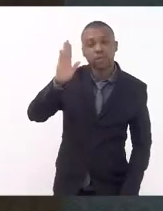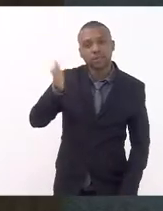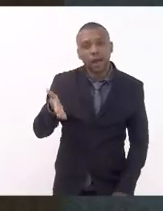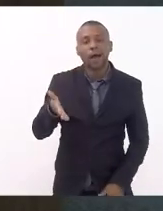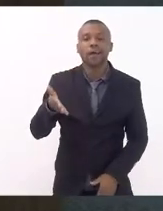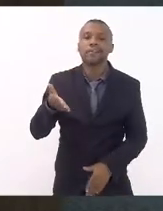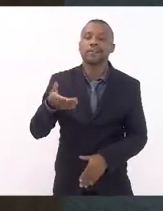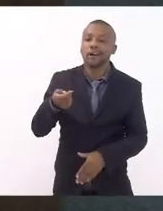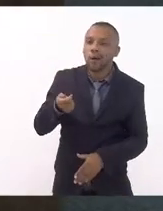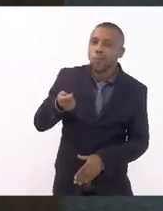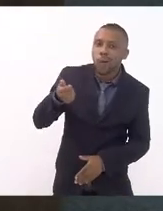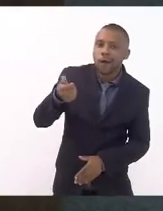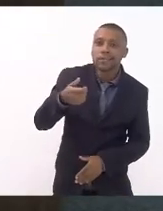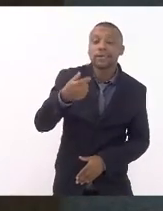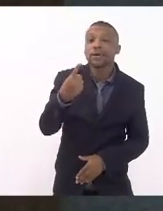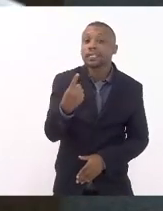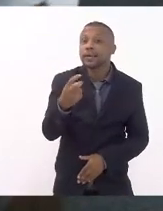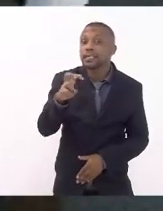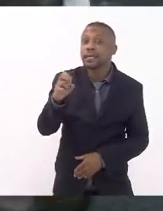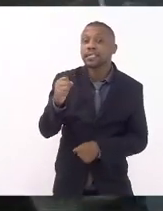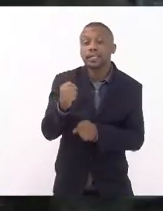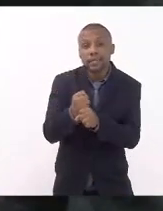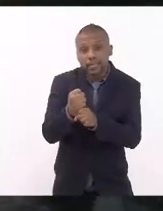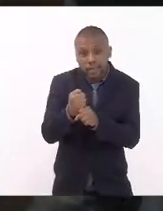há quase 15 anos